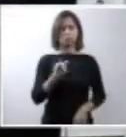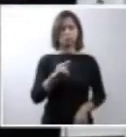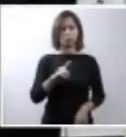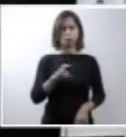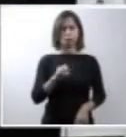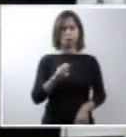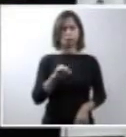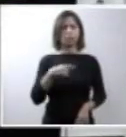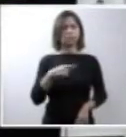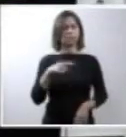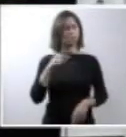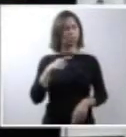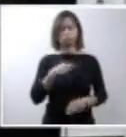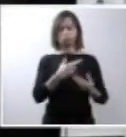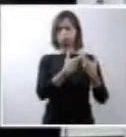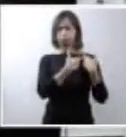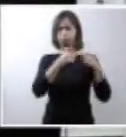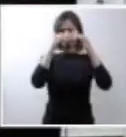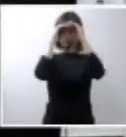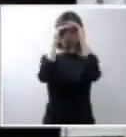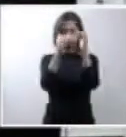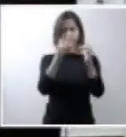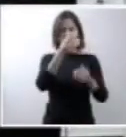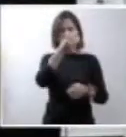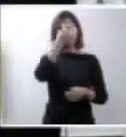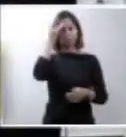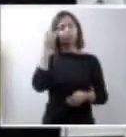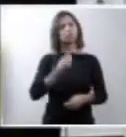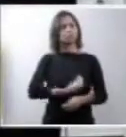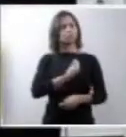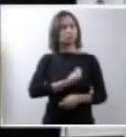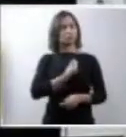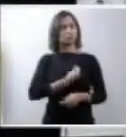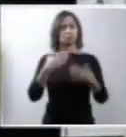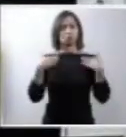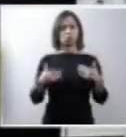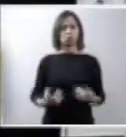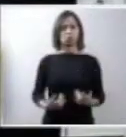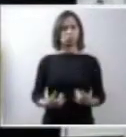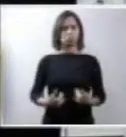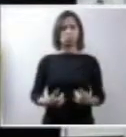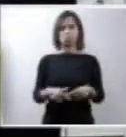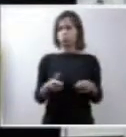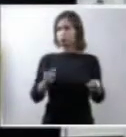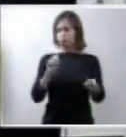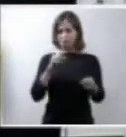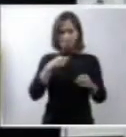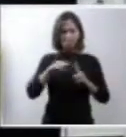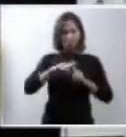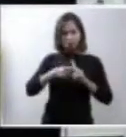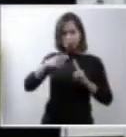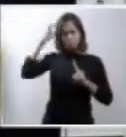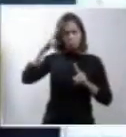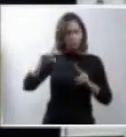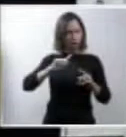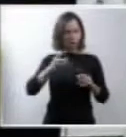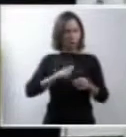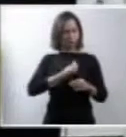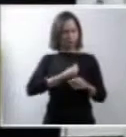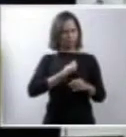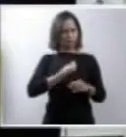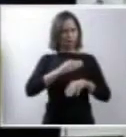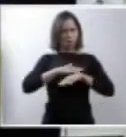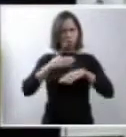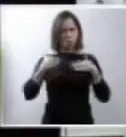que manterei o mais alto respeito pela vida humana. Não há como dizer que não é vida humana. É vida